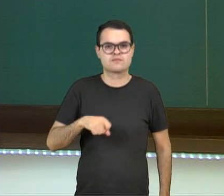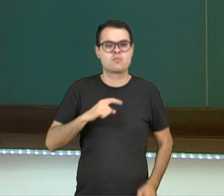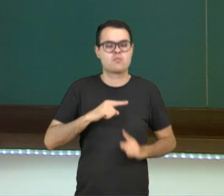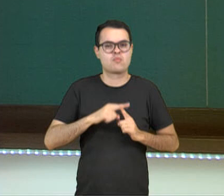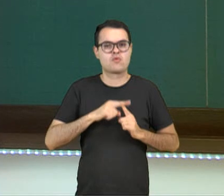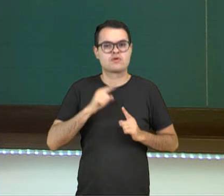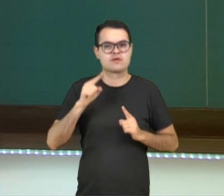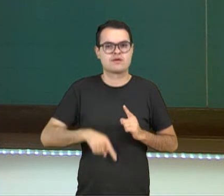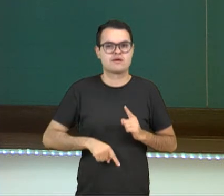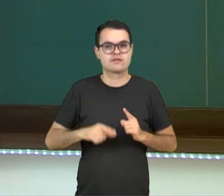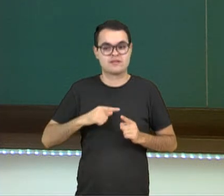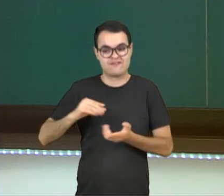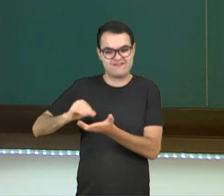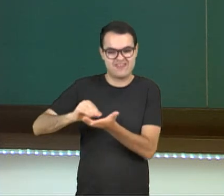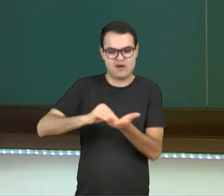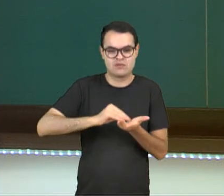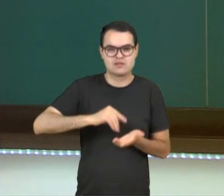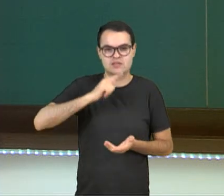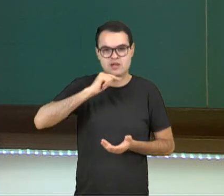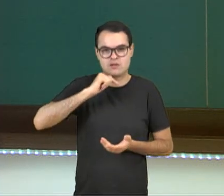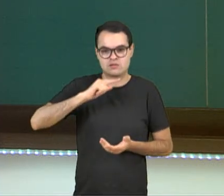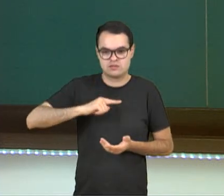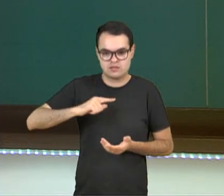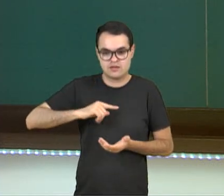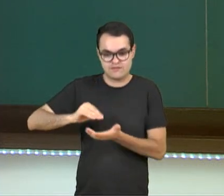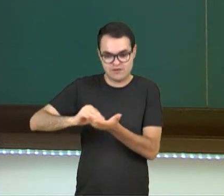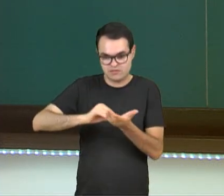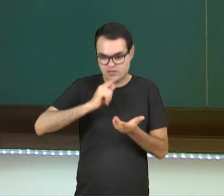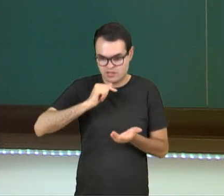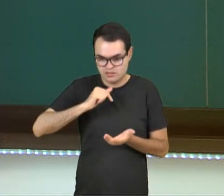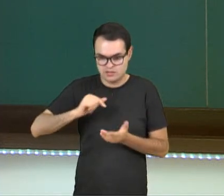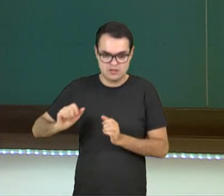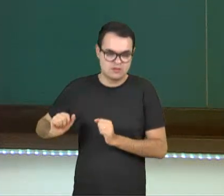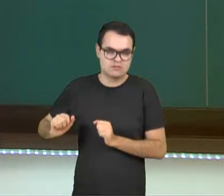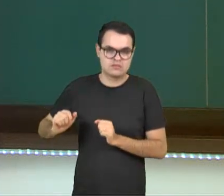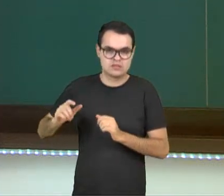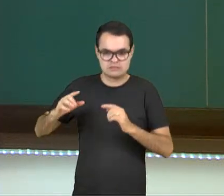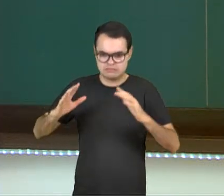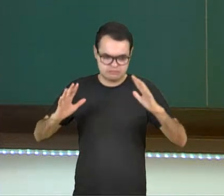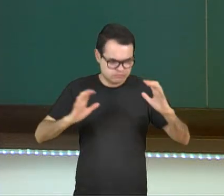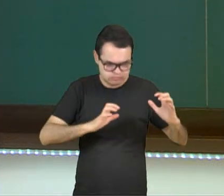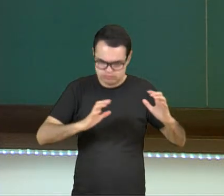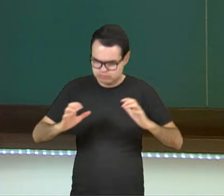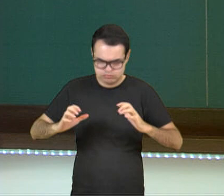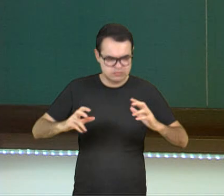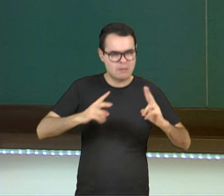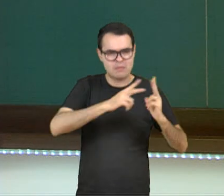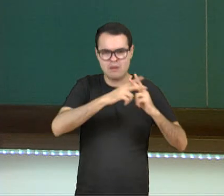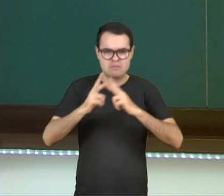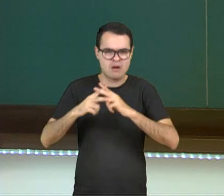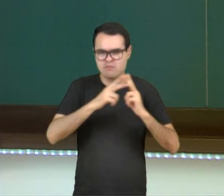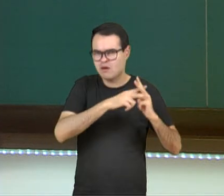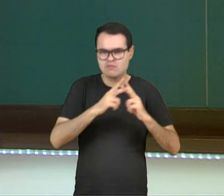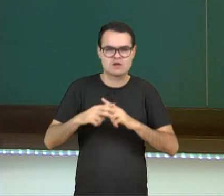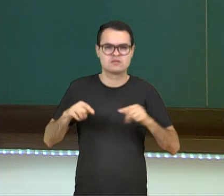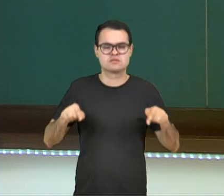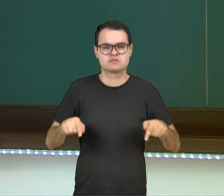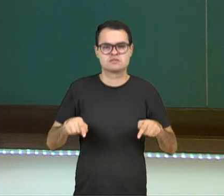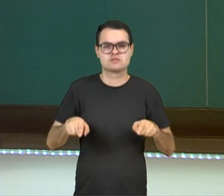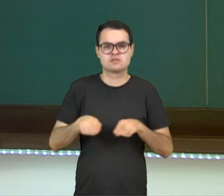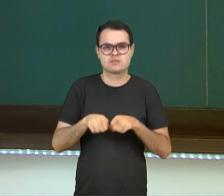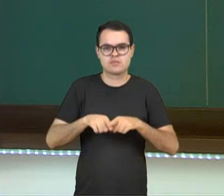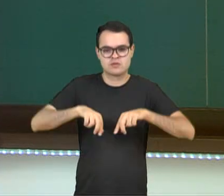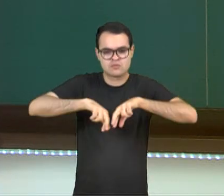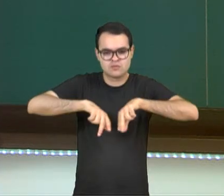a demanda, existe falta. E quando existe a falta, eles acabam se degladiando por isso, tá? Dos recursos